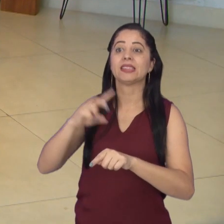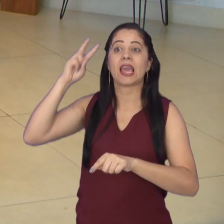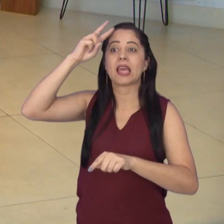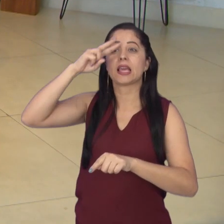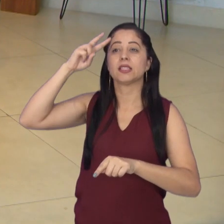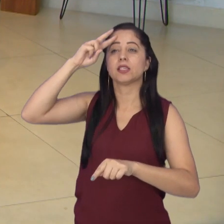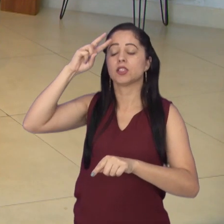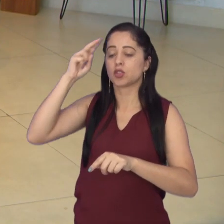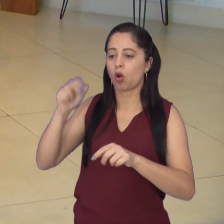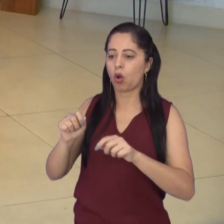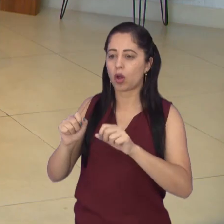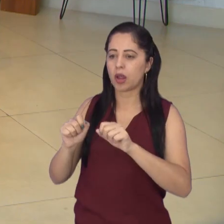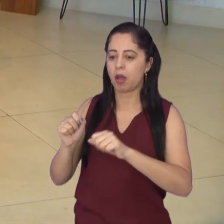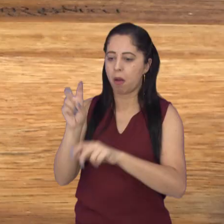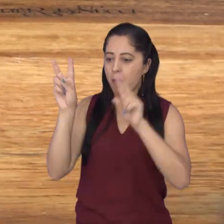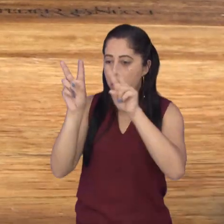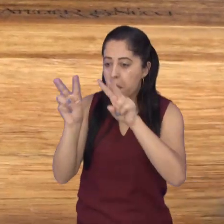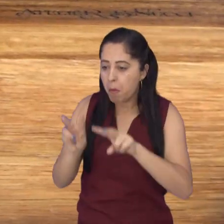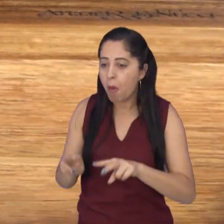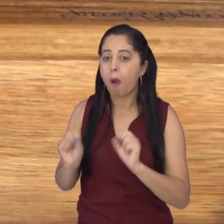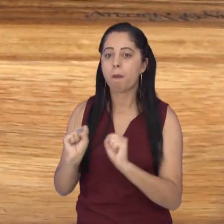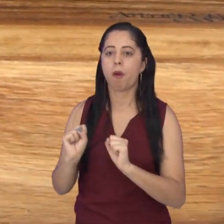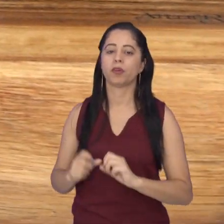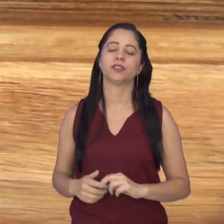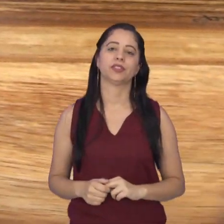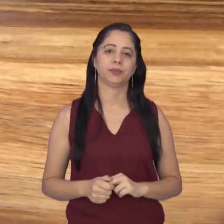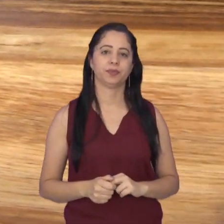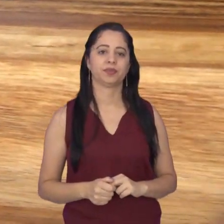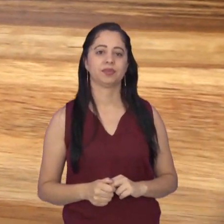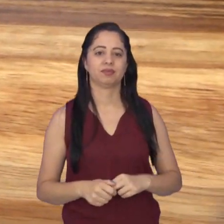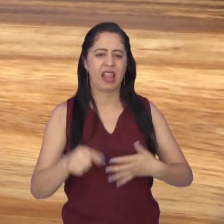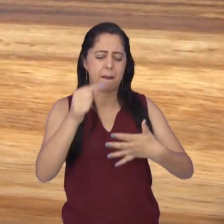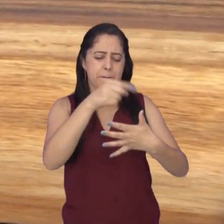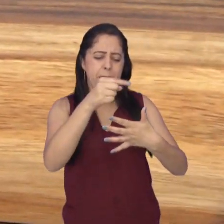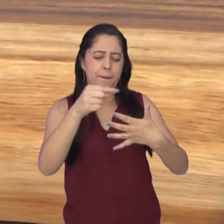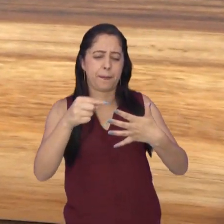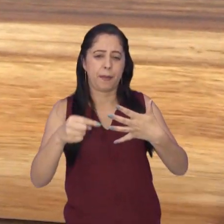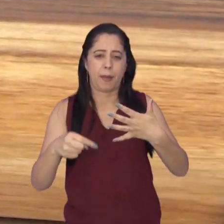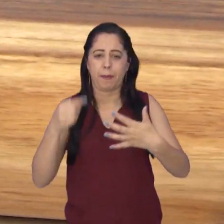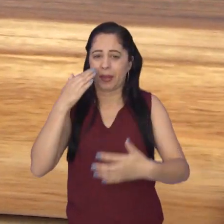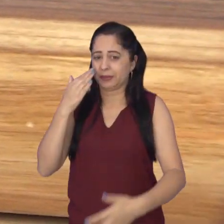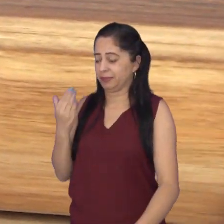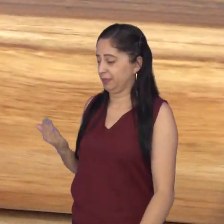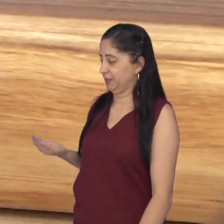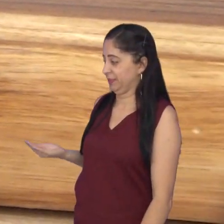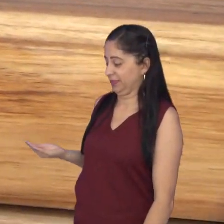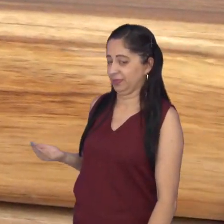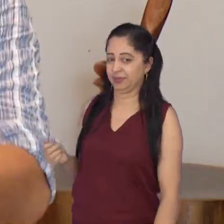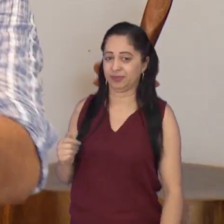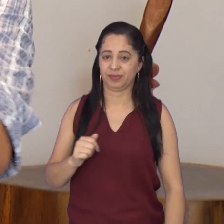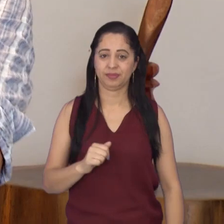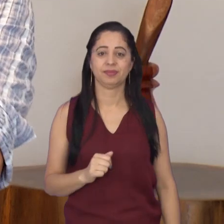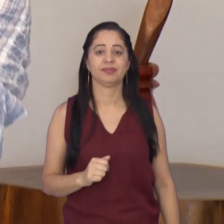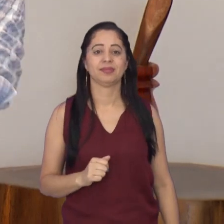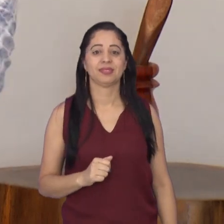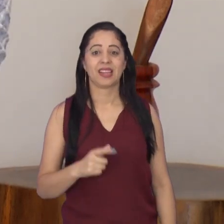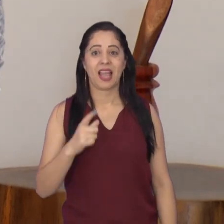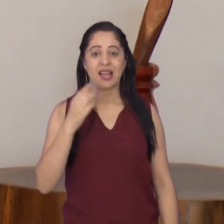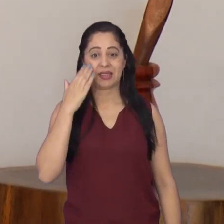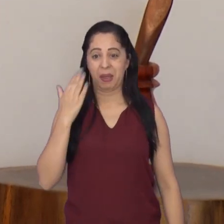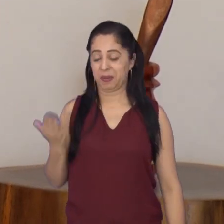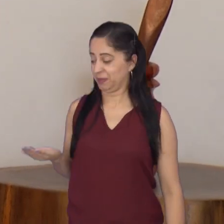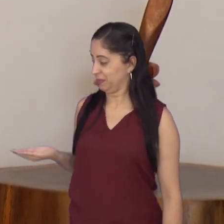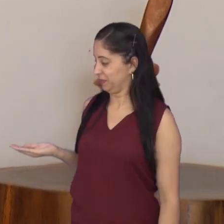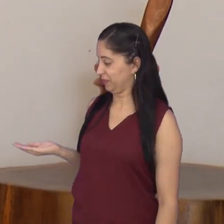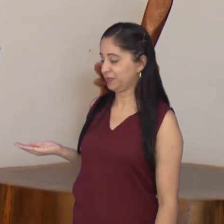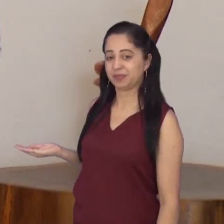peça em si. É uma peça muito bacana. Outras peças também foram assunto da nossa prosa. Eu tenho essa peça aqui atrás